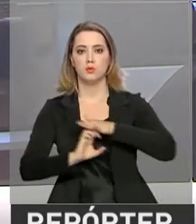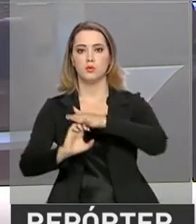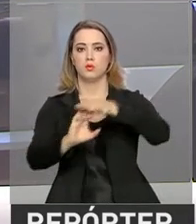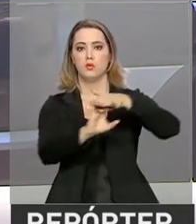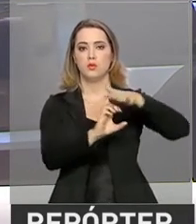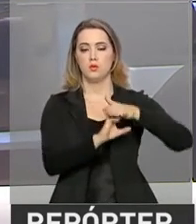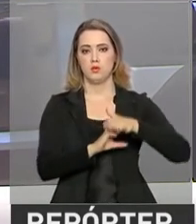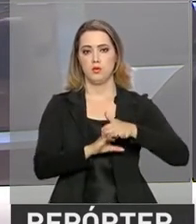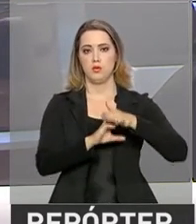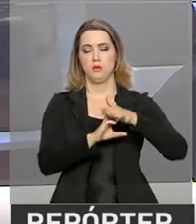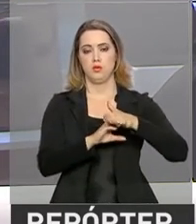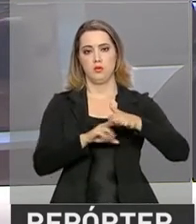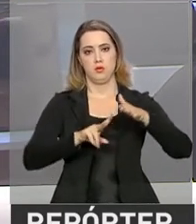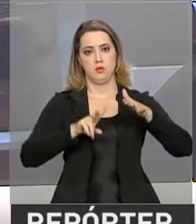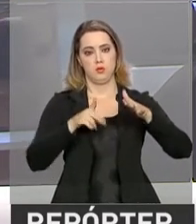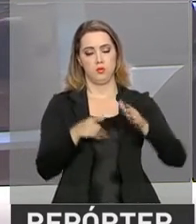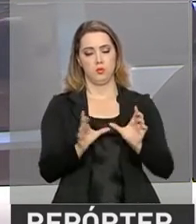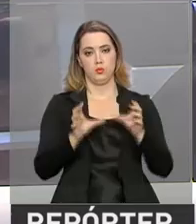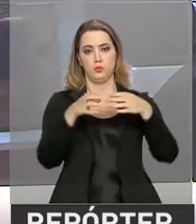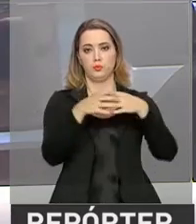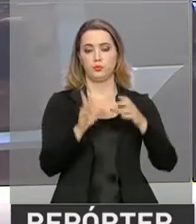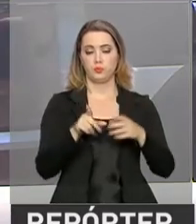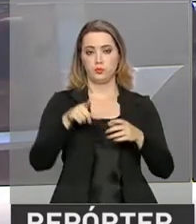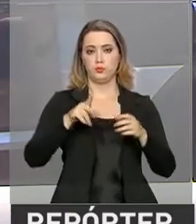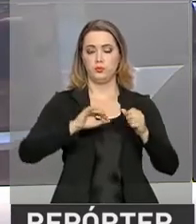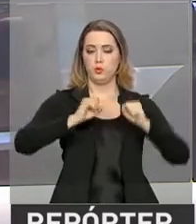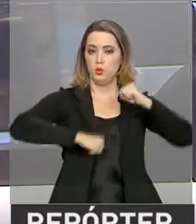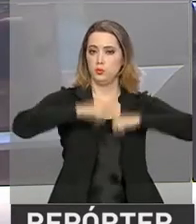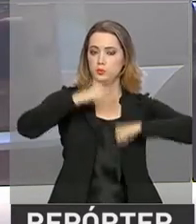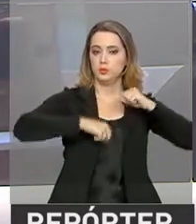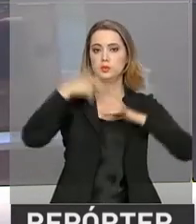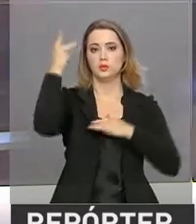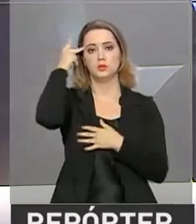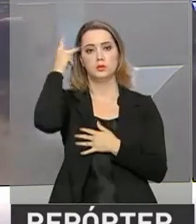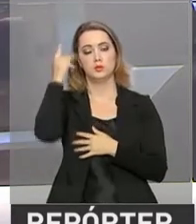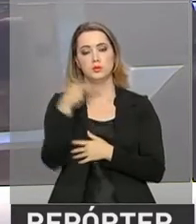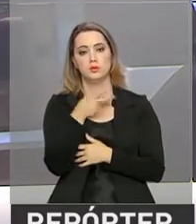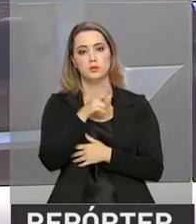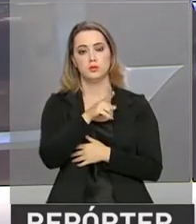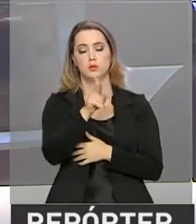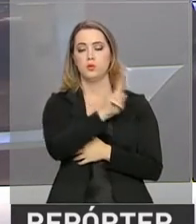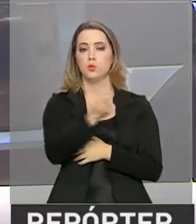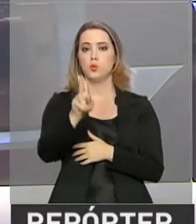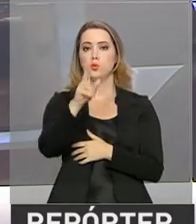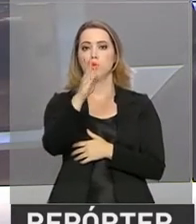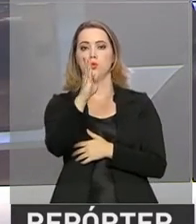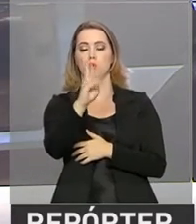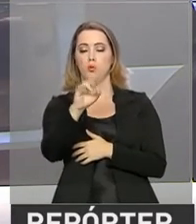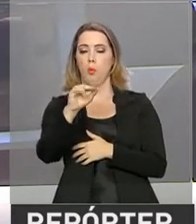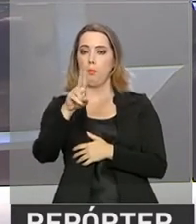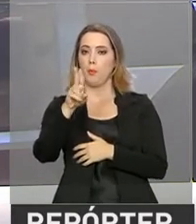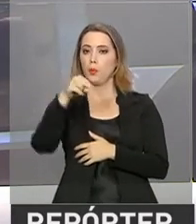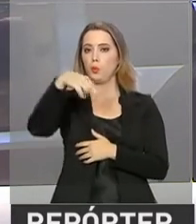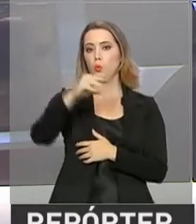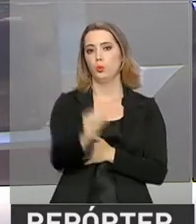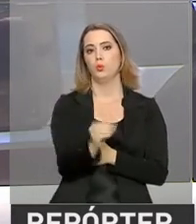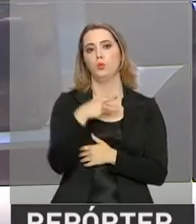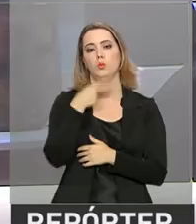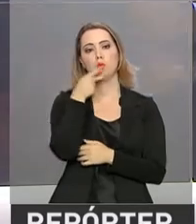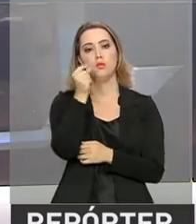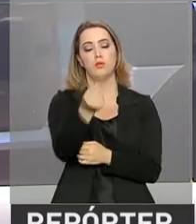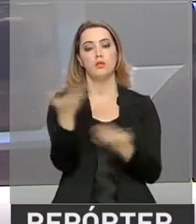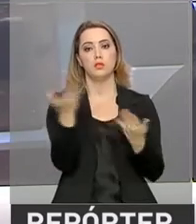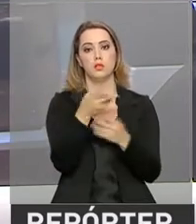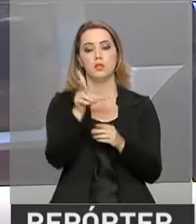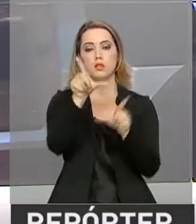das indústrias do estado de são paulo bruno araújo destacou que o governo trabalha para diminuir o déficit no pagamento das parcelas do programa